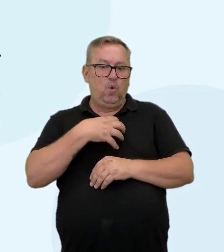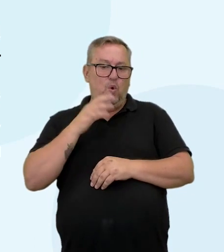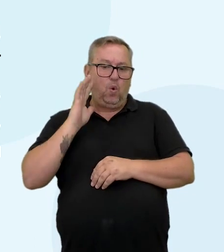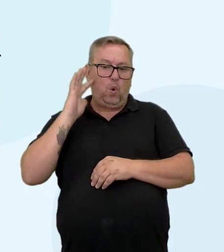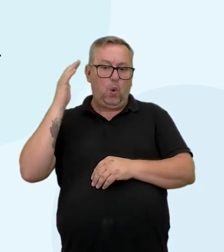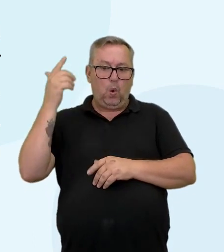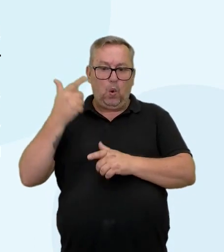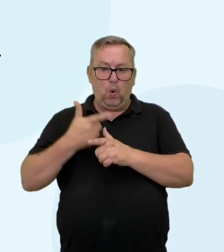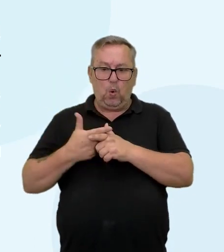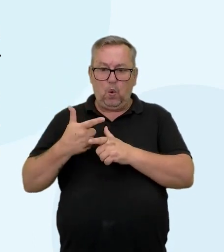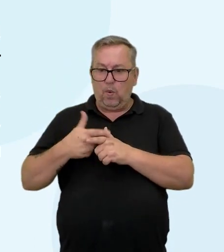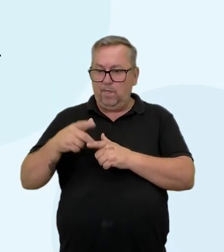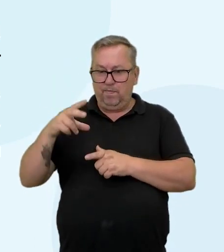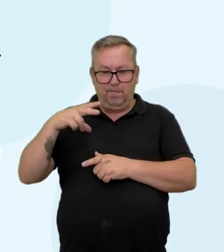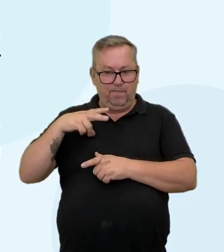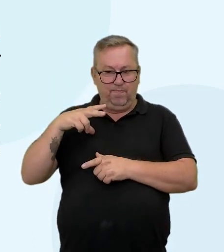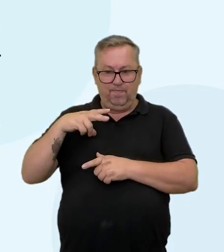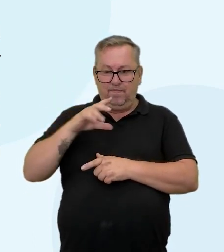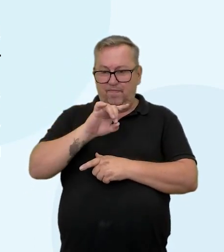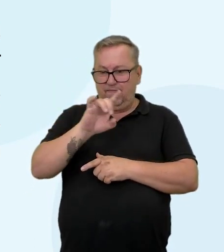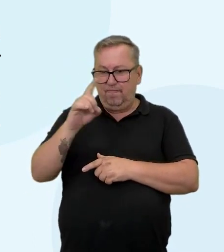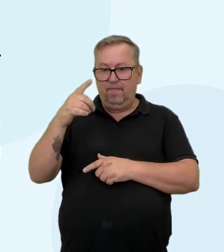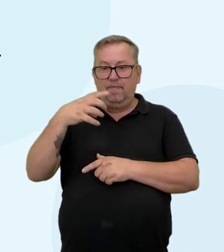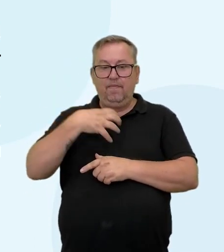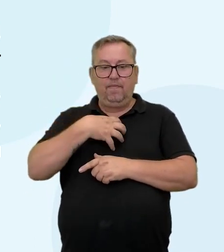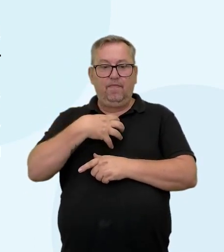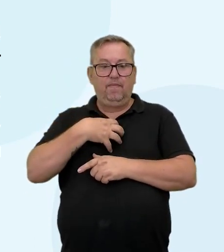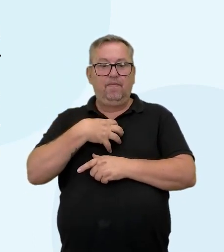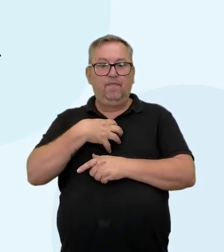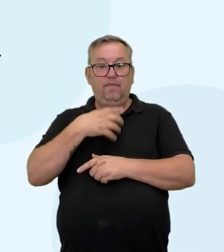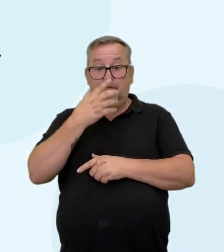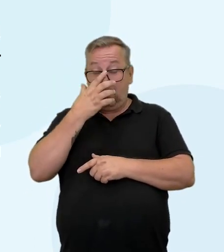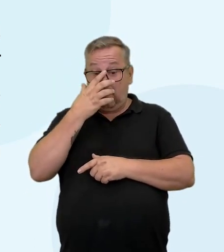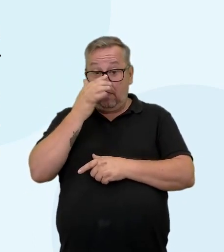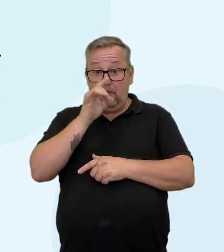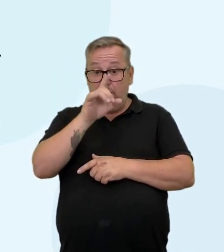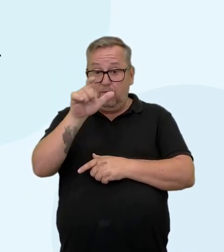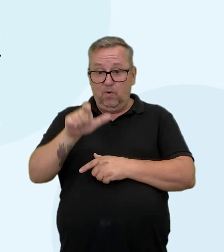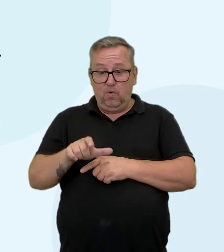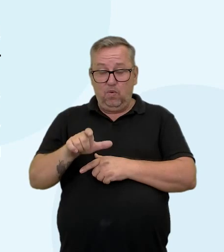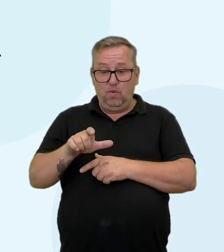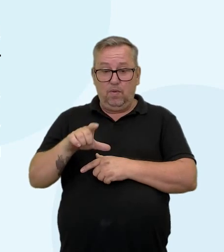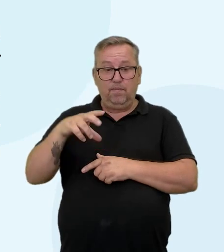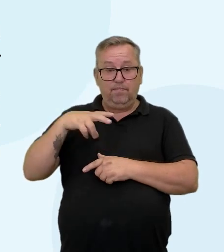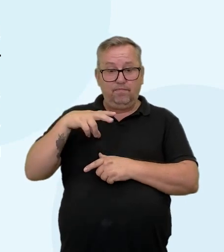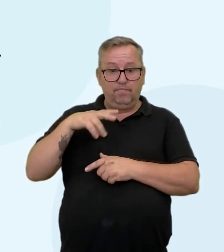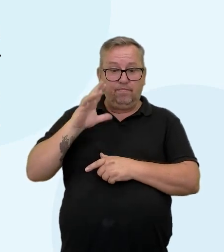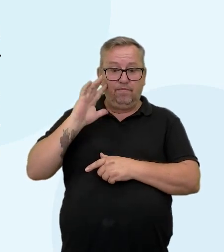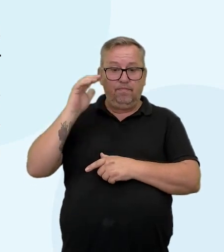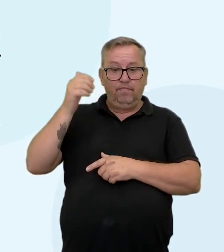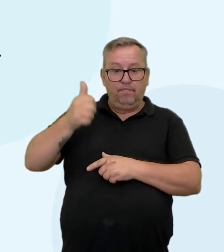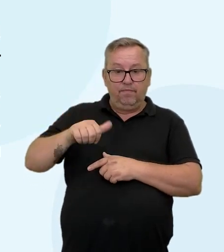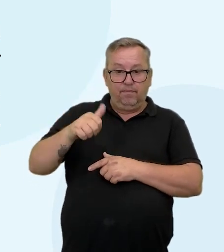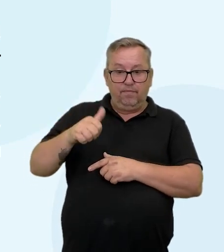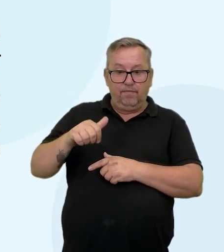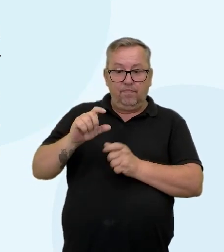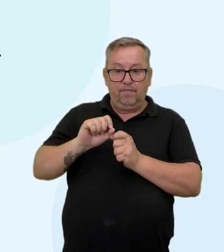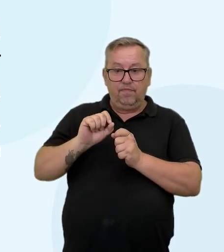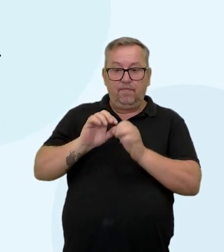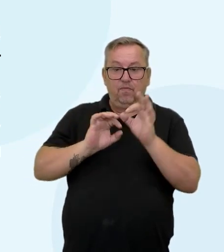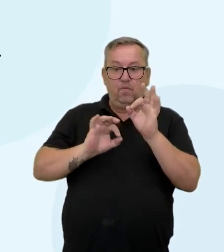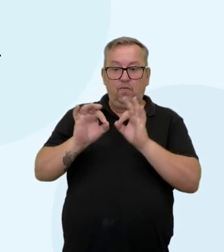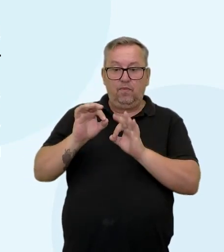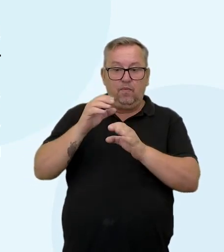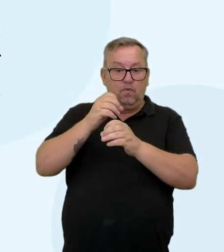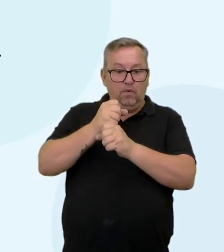para se resolver um problema é muito pessoal, pois cada indivíduo tem uma maneira única e particular para analisar, compreender,